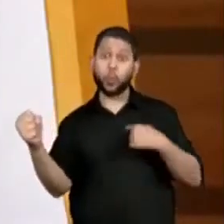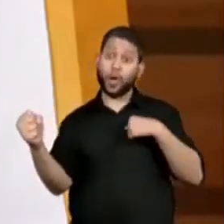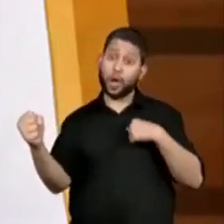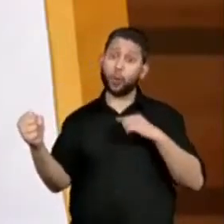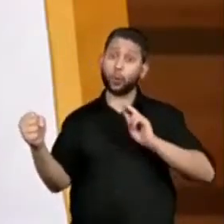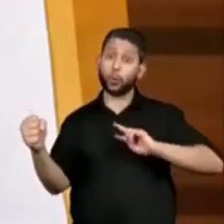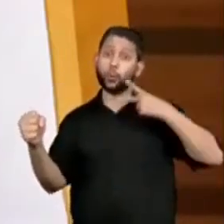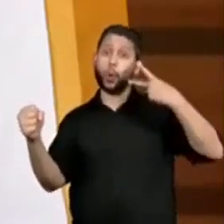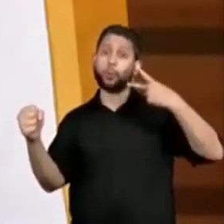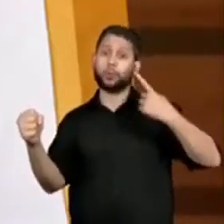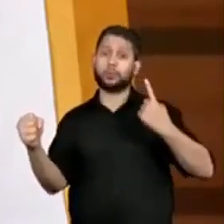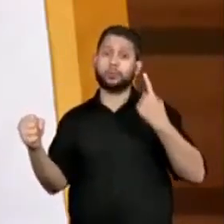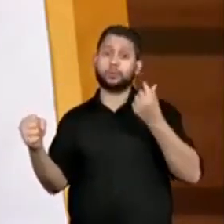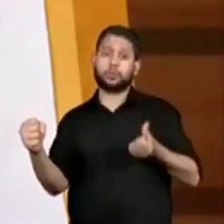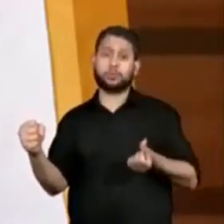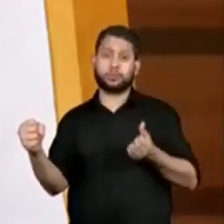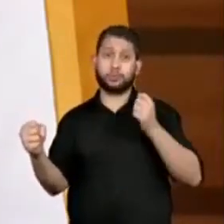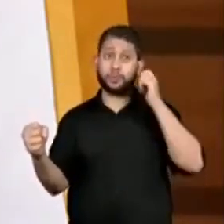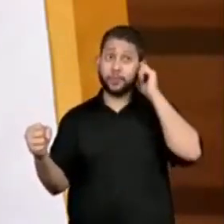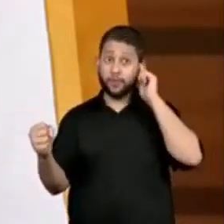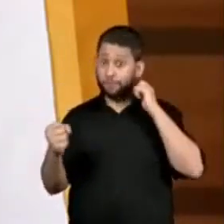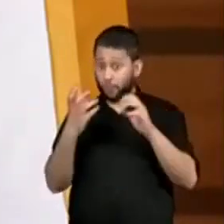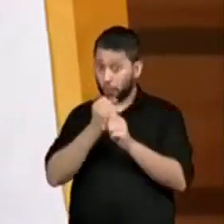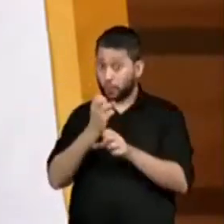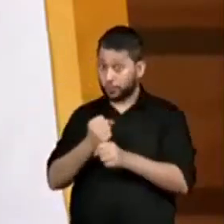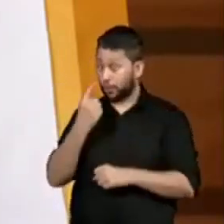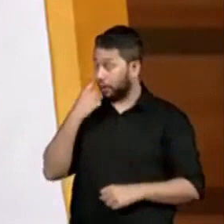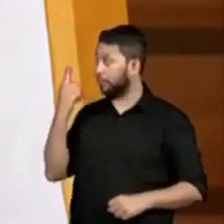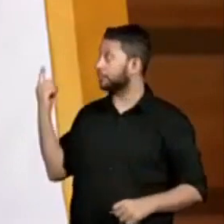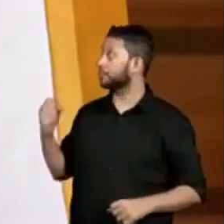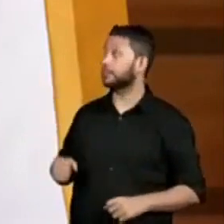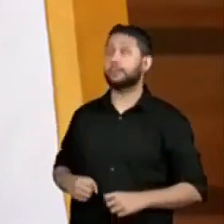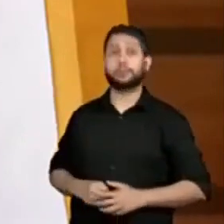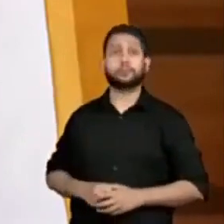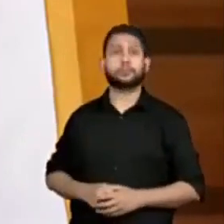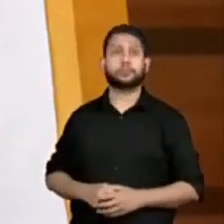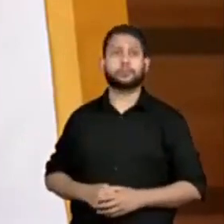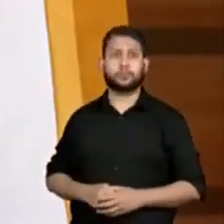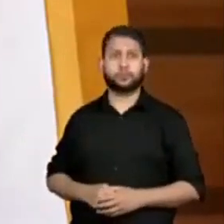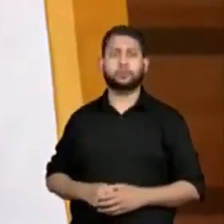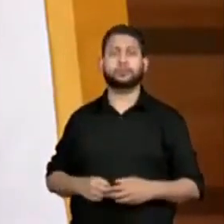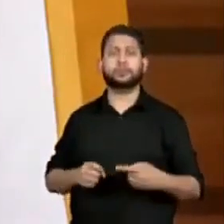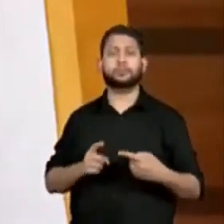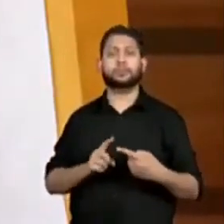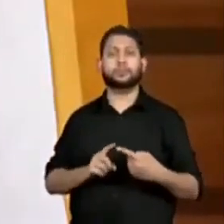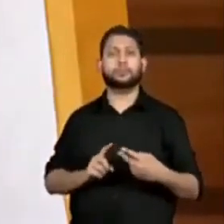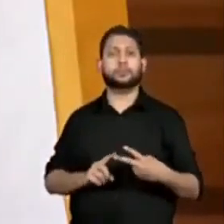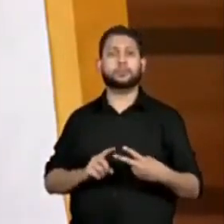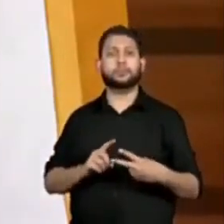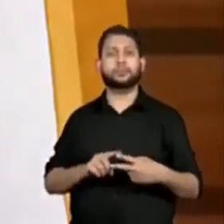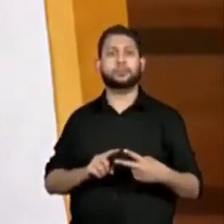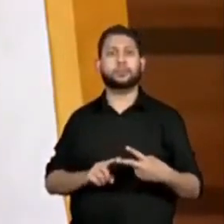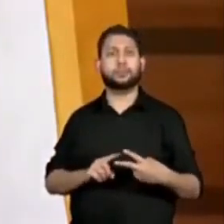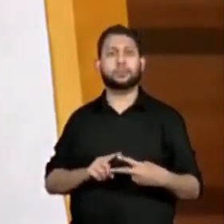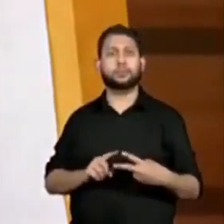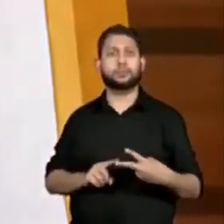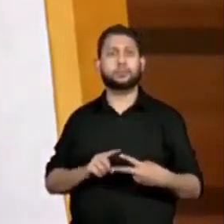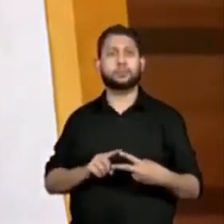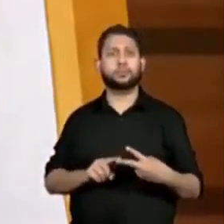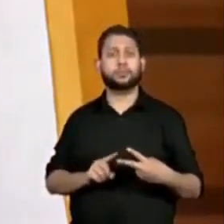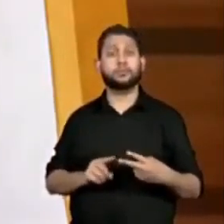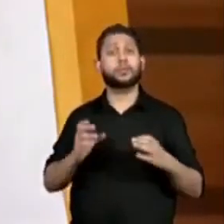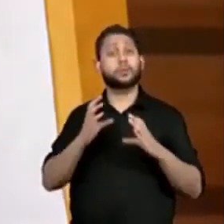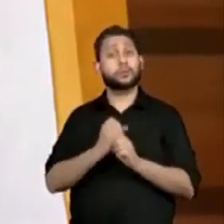para conferir ó 1 2 3 4 5 6 7 8 9 10 11 12 13 14 15